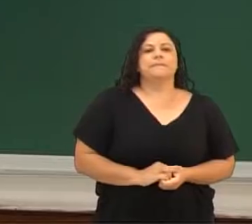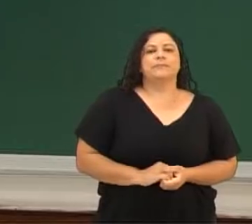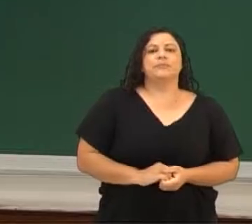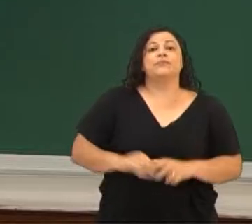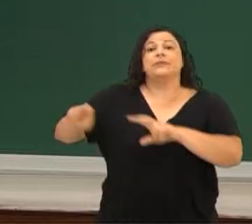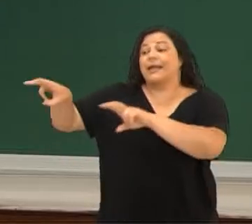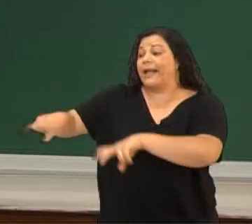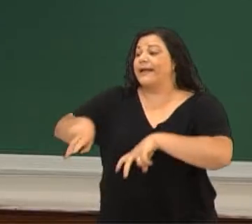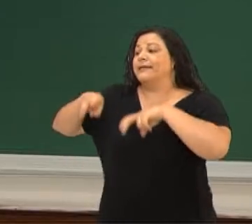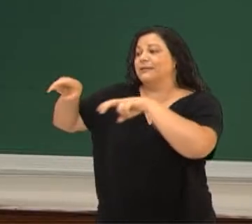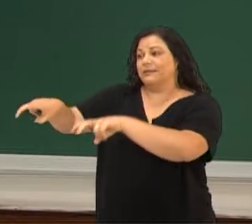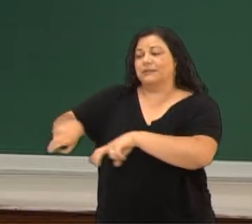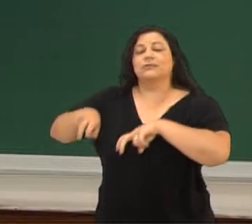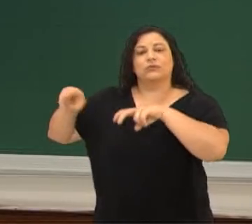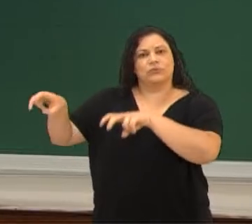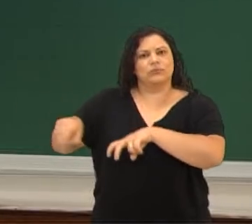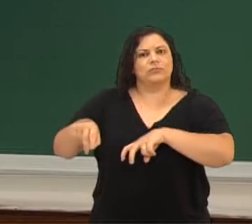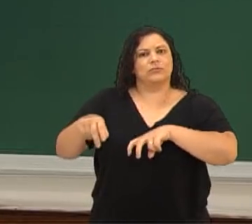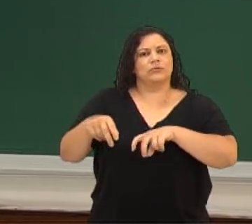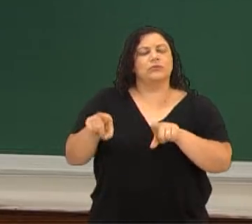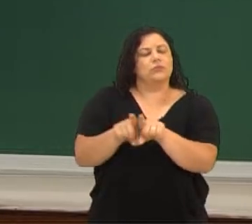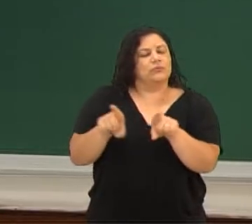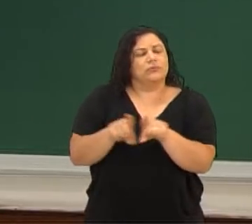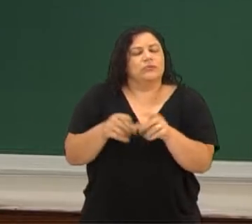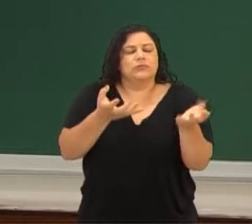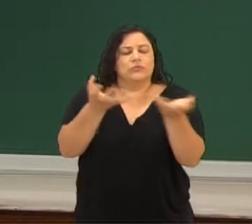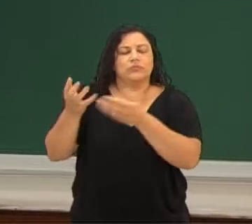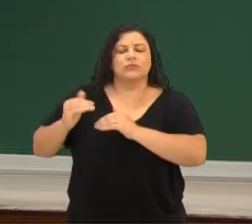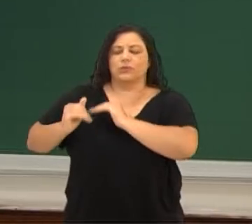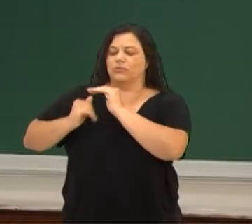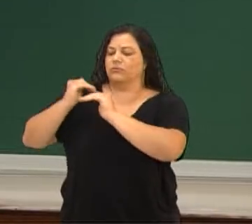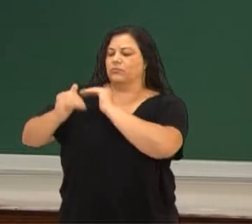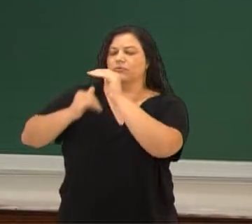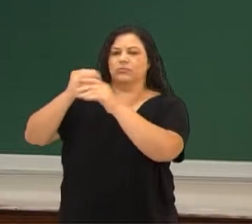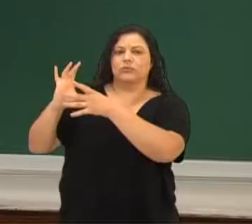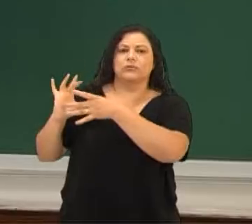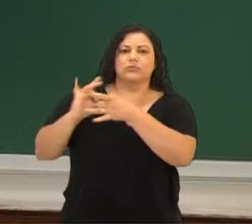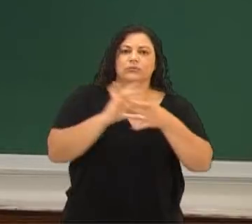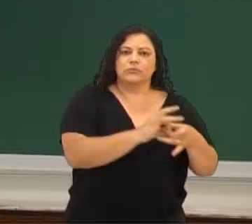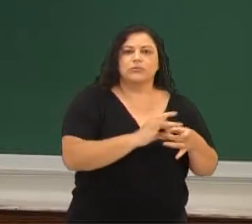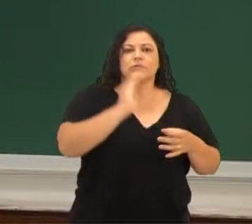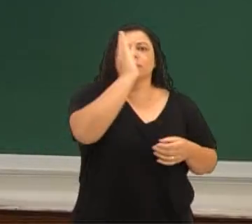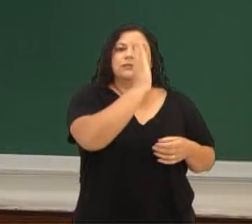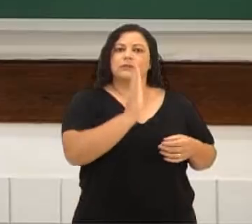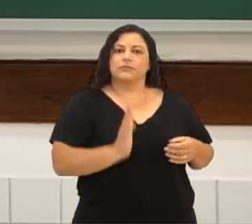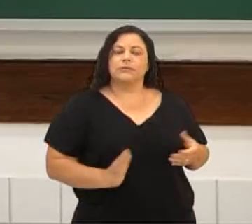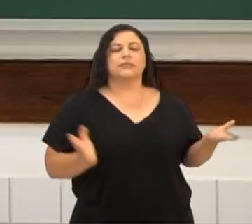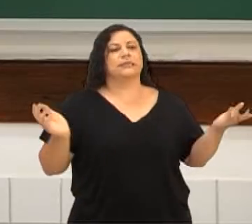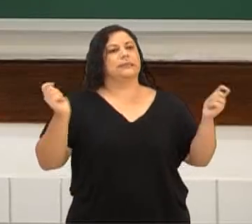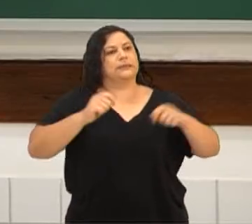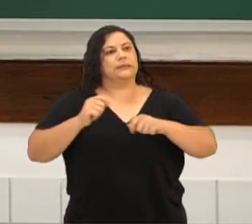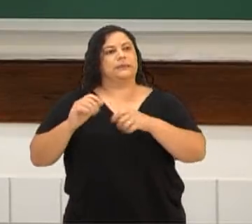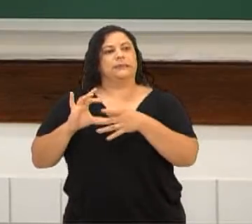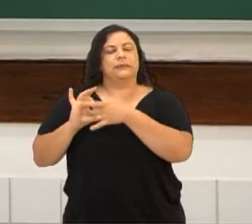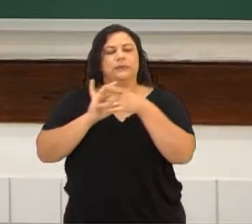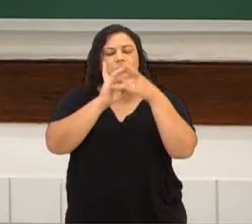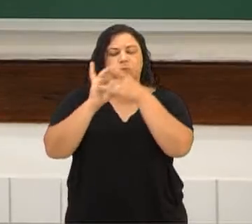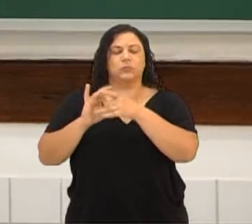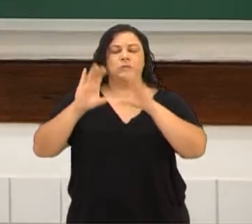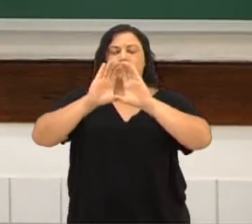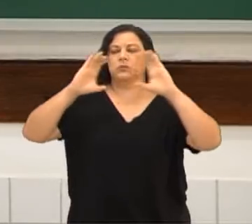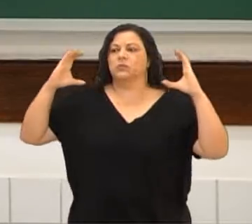Na agricultura, né, eles estão buscando esse desenvolvimento e em parceria com o Brasil. No Fórum Brasil-África, que